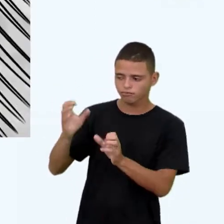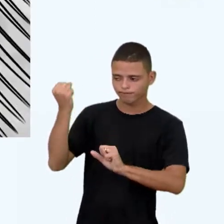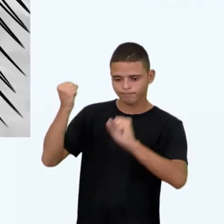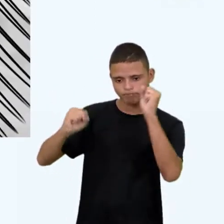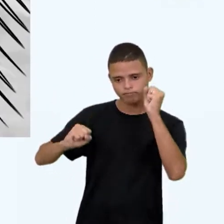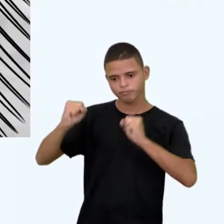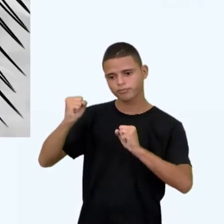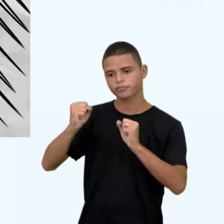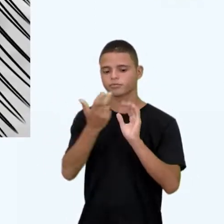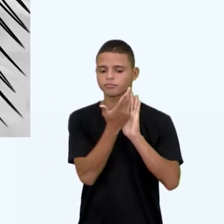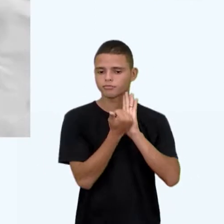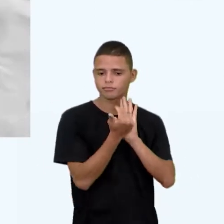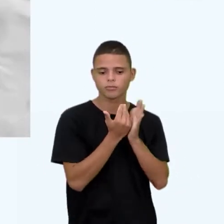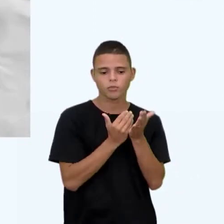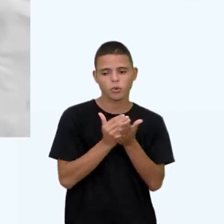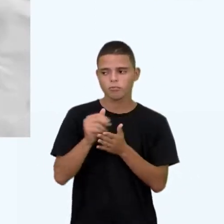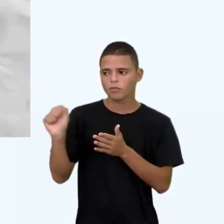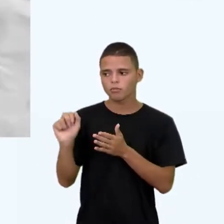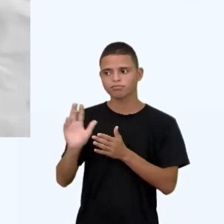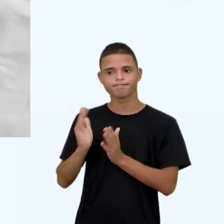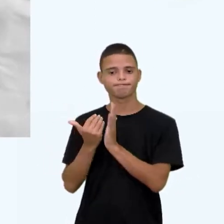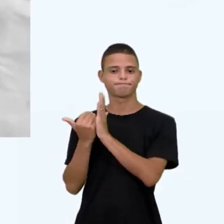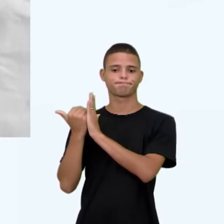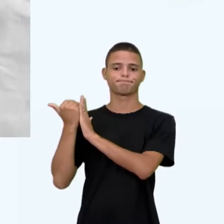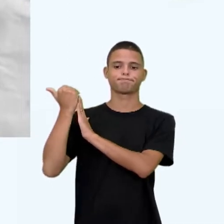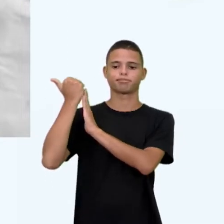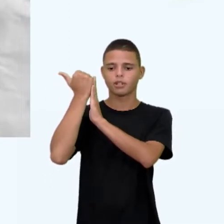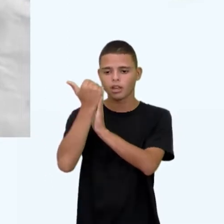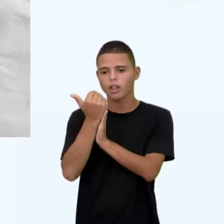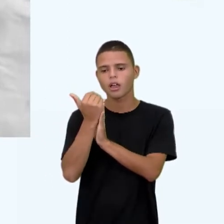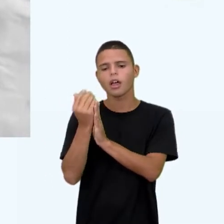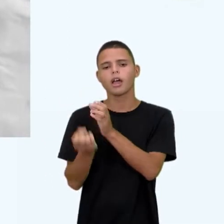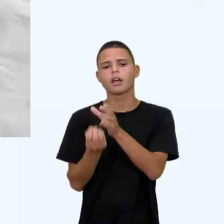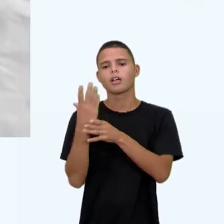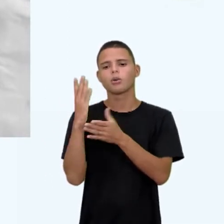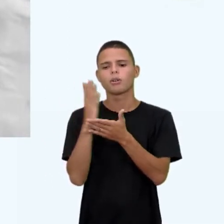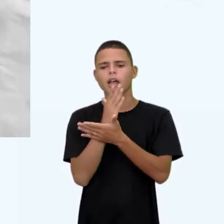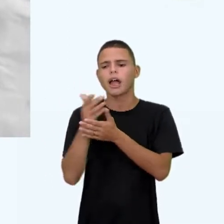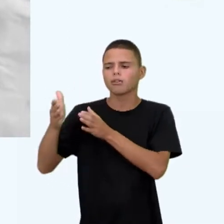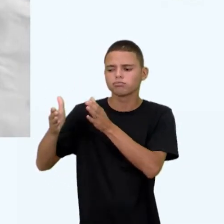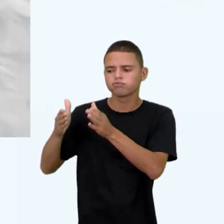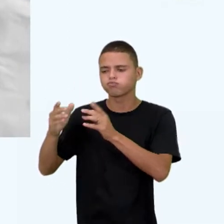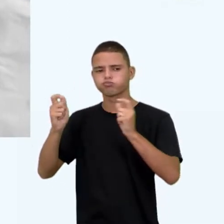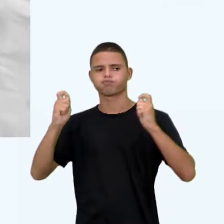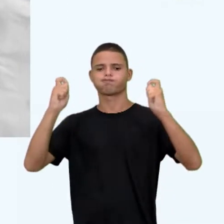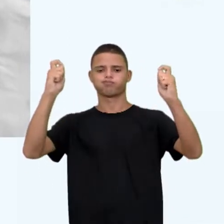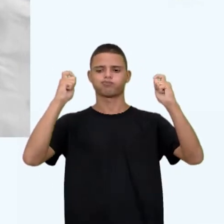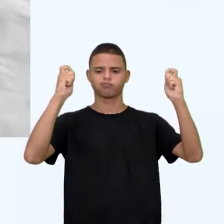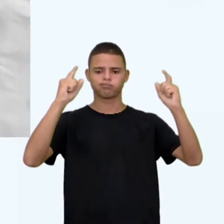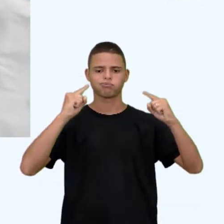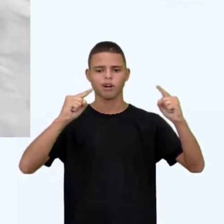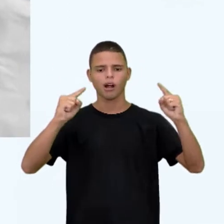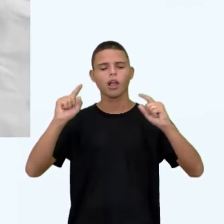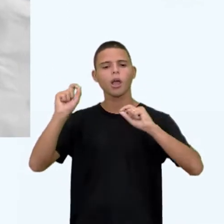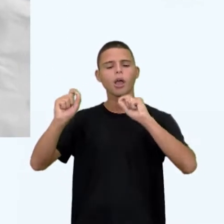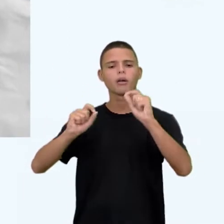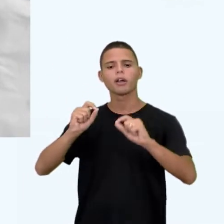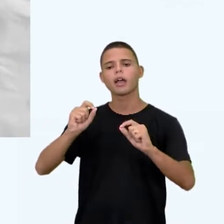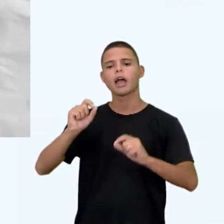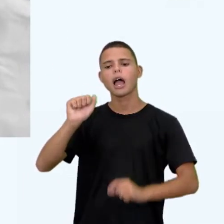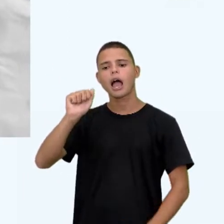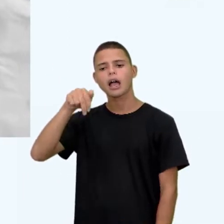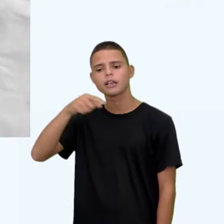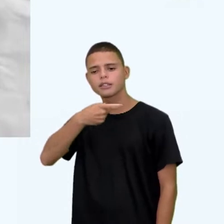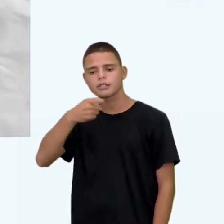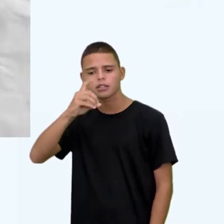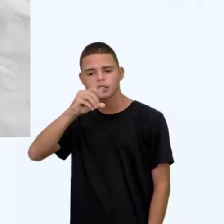Industrial, o design passa a ter valor. Com isso, surgem alguns movimentos de oposição. O mais conhecido é o Arts and Crafts, de